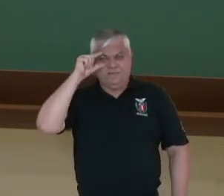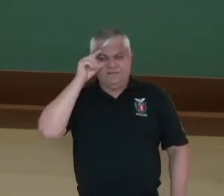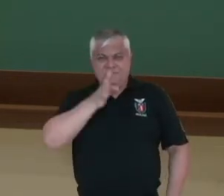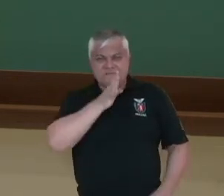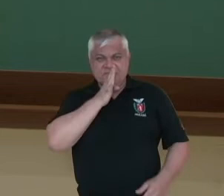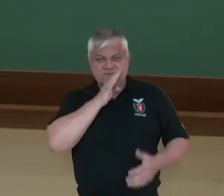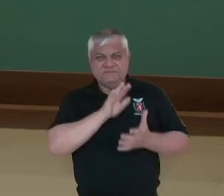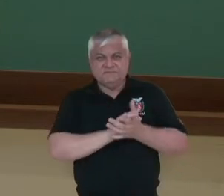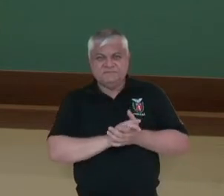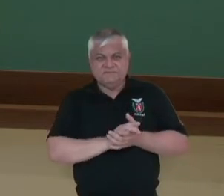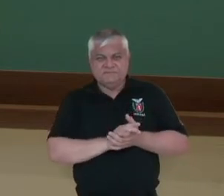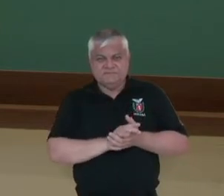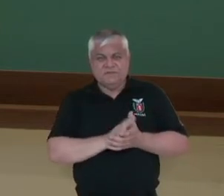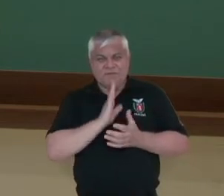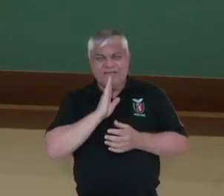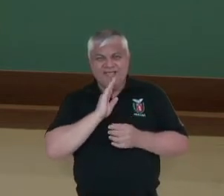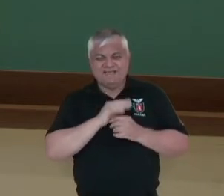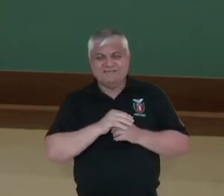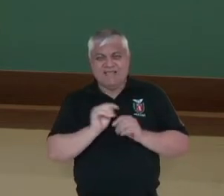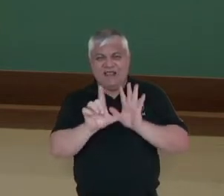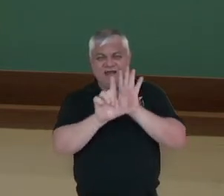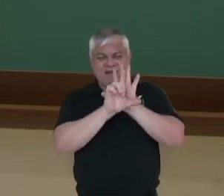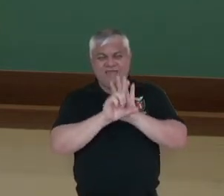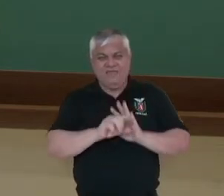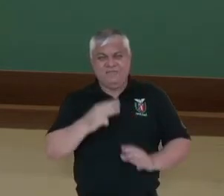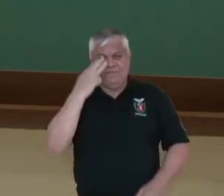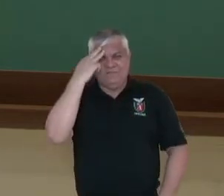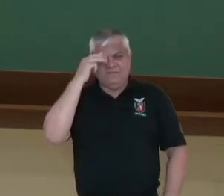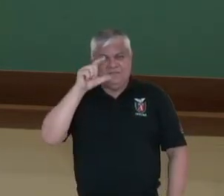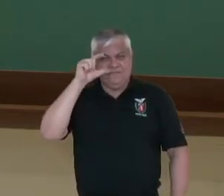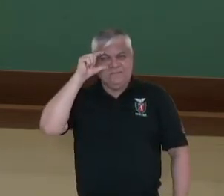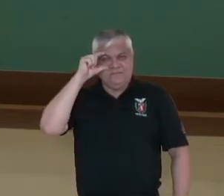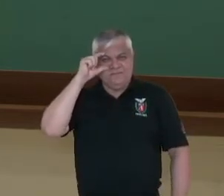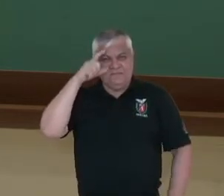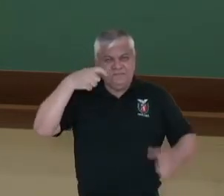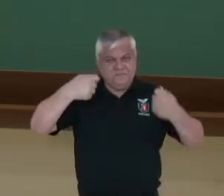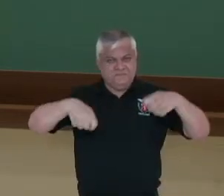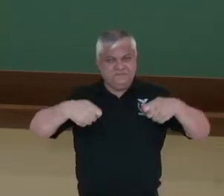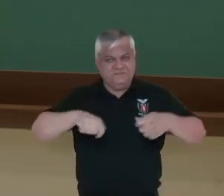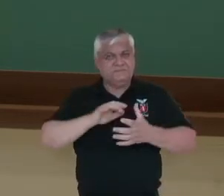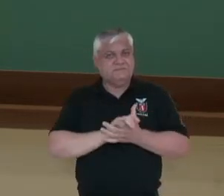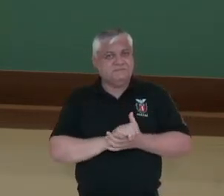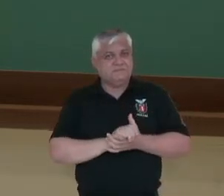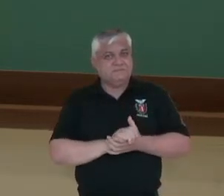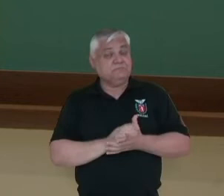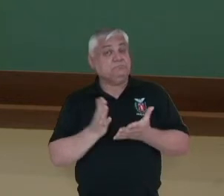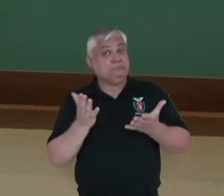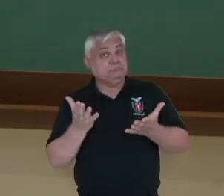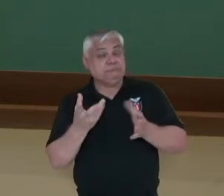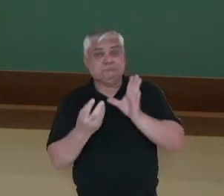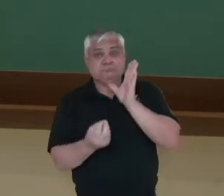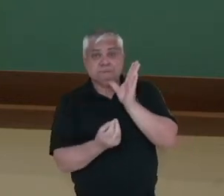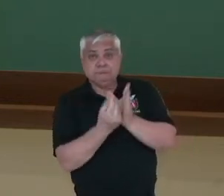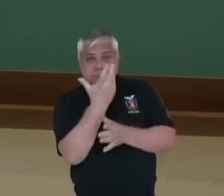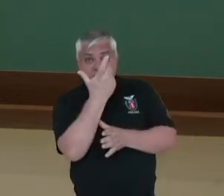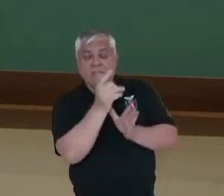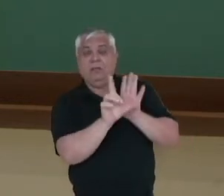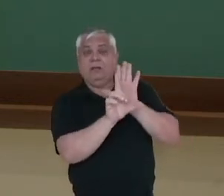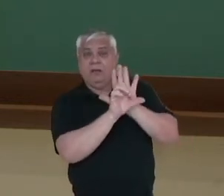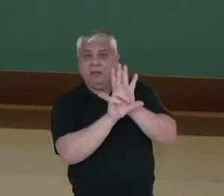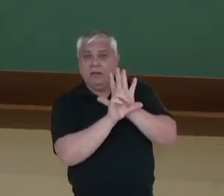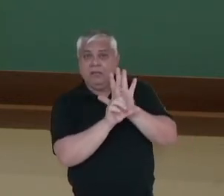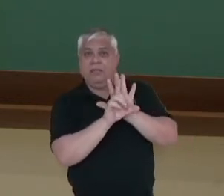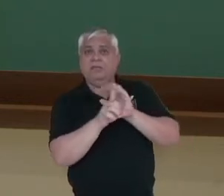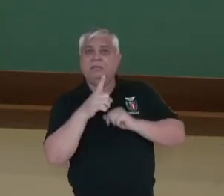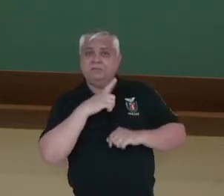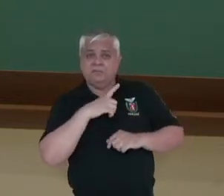Penha? Vocês acham aí que essa lei é necessária? Bom, se ela existe, se ela tem